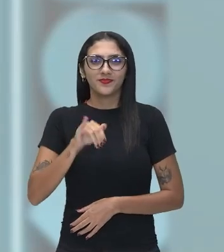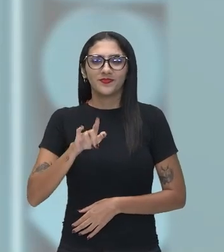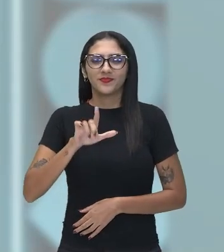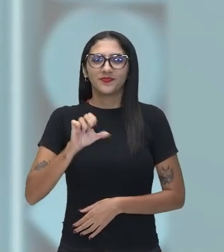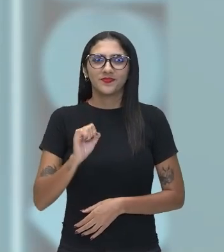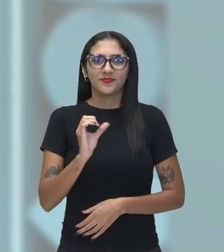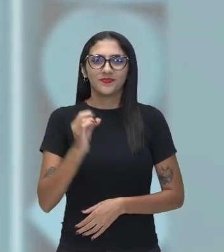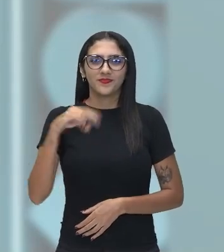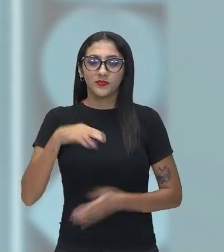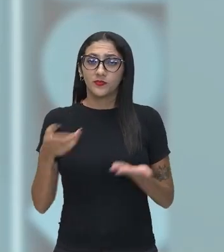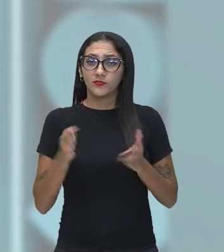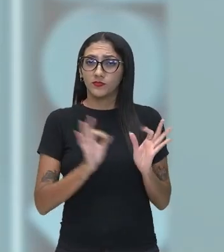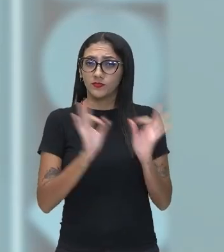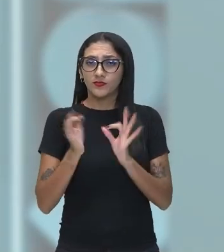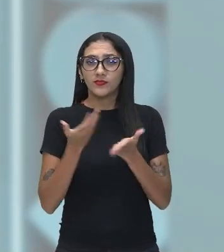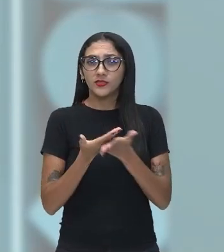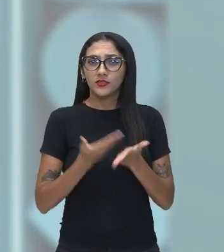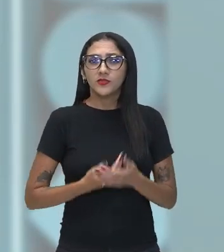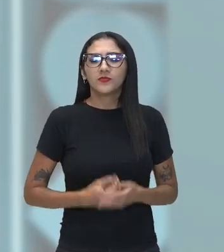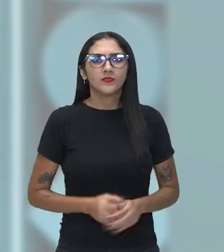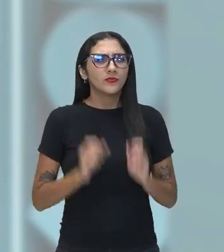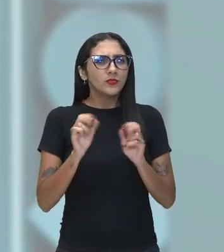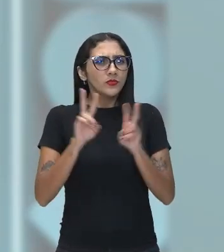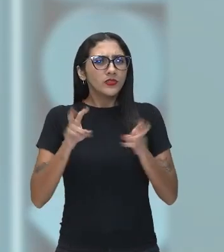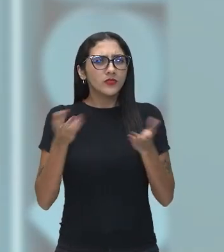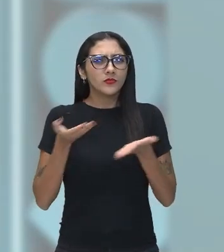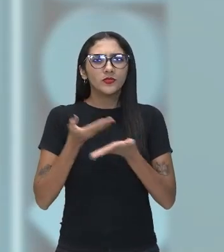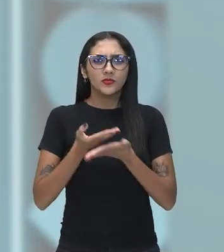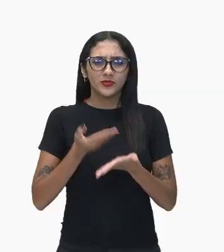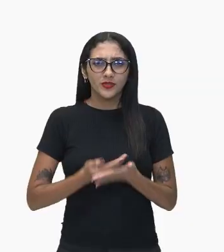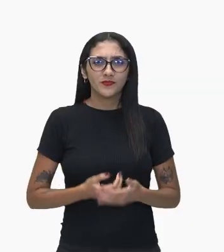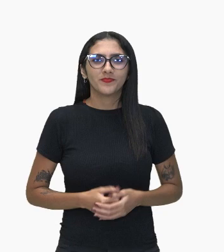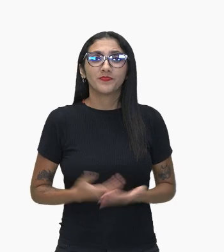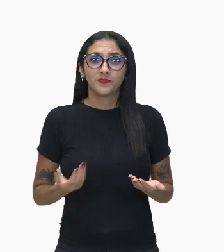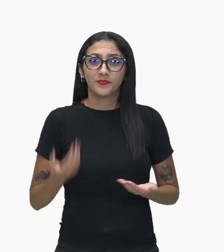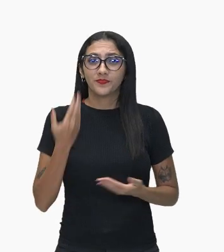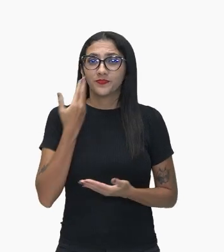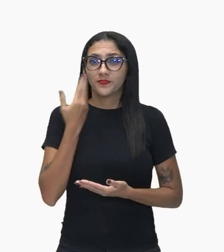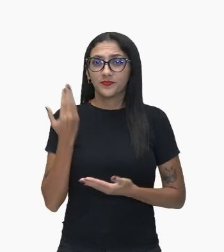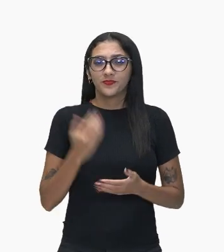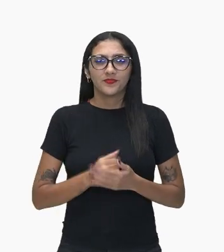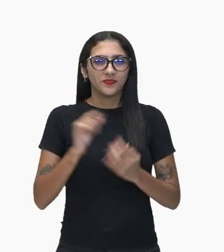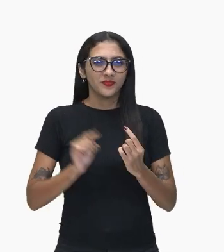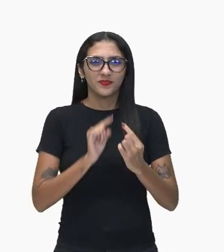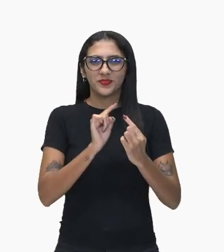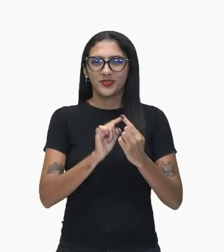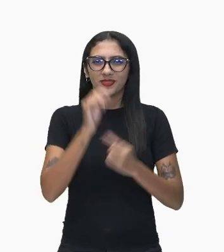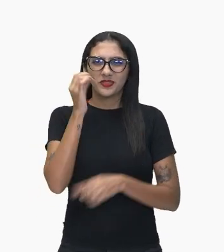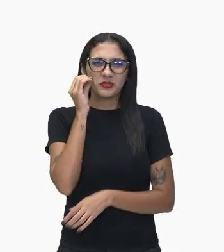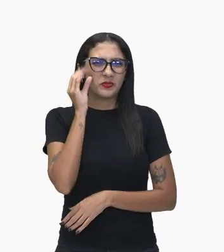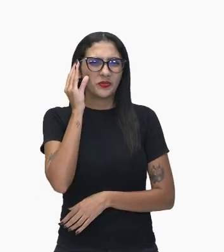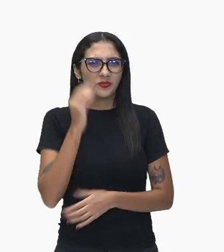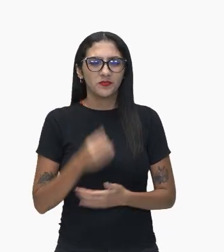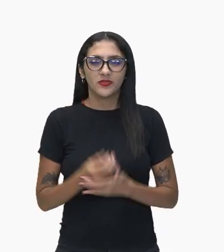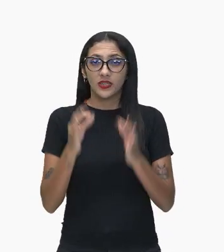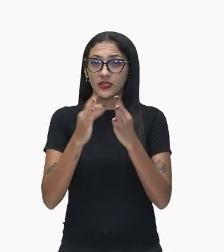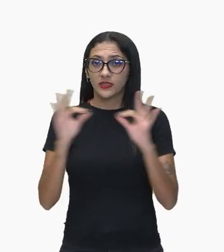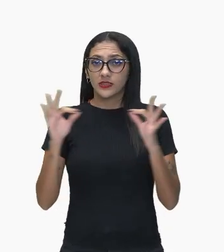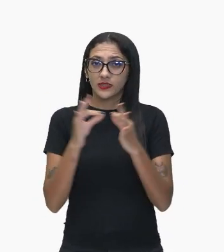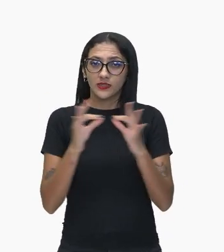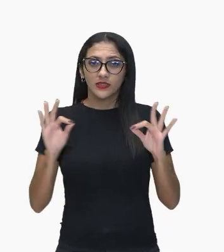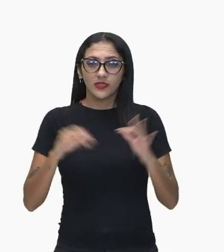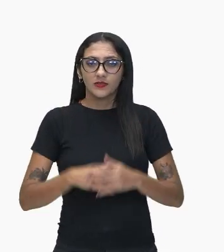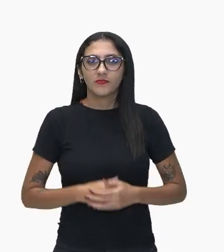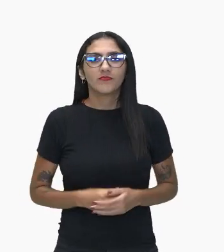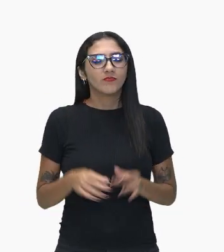vocês neste momento. O que vamos aprender nesta aula? Então, colocando aí o nosso objeto de conhecimento, sintaxe da língua